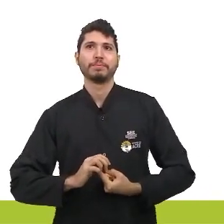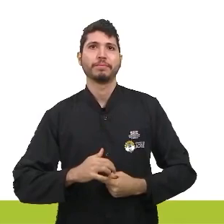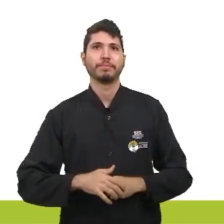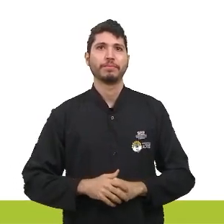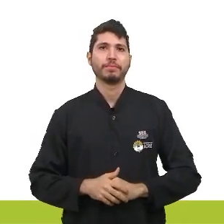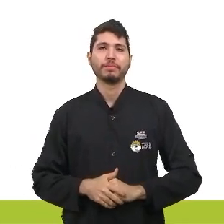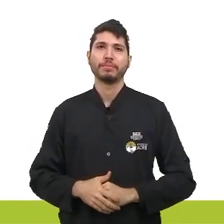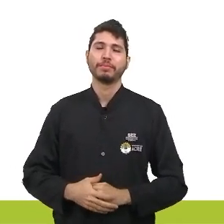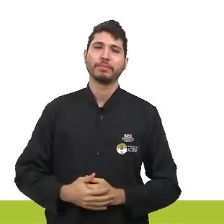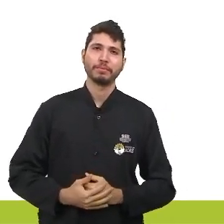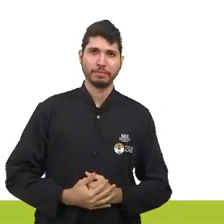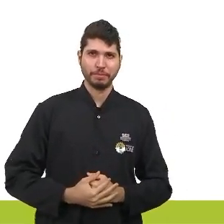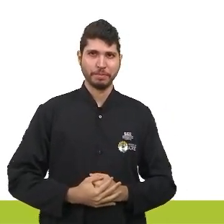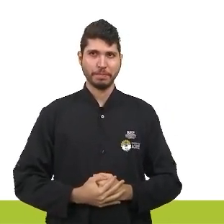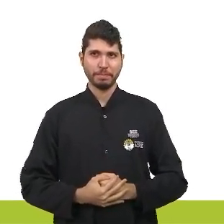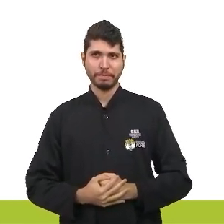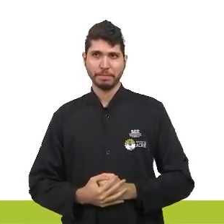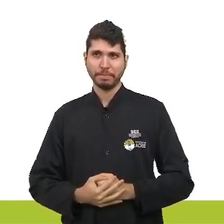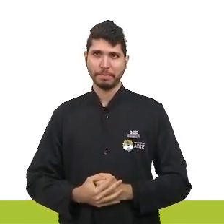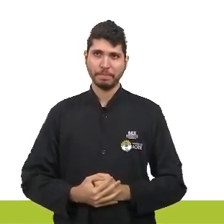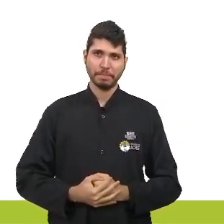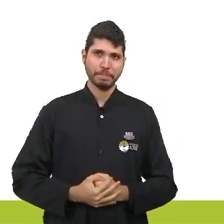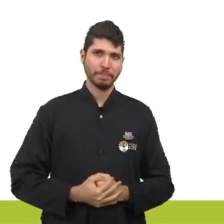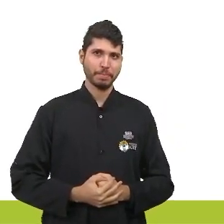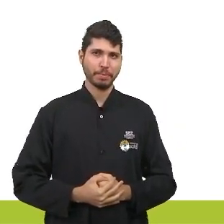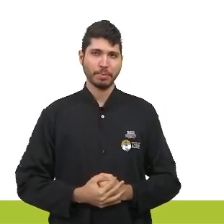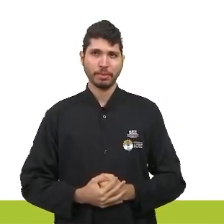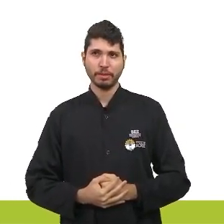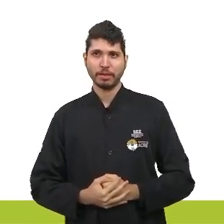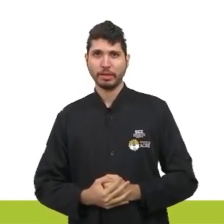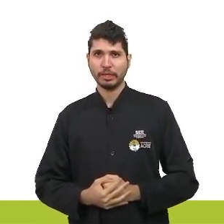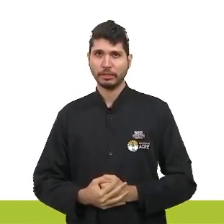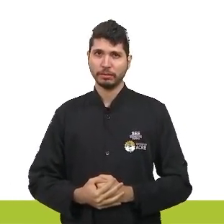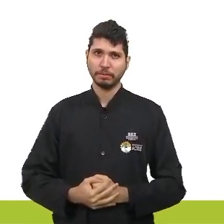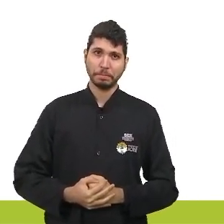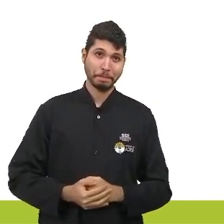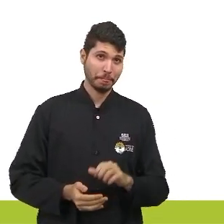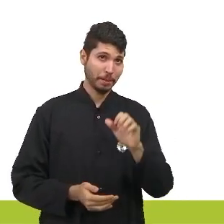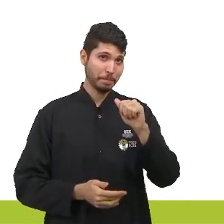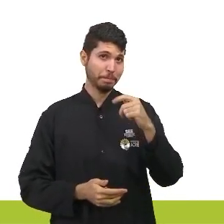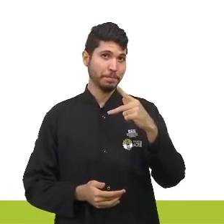E agora, digamos que tenha um não apontado e um apontado.